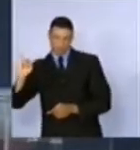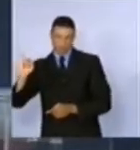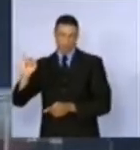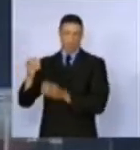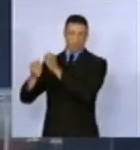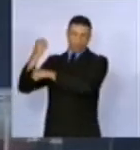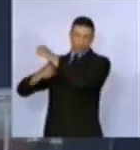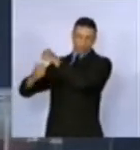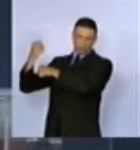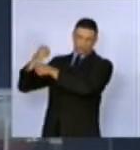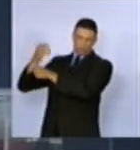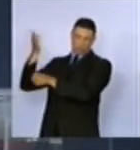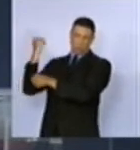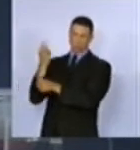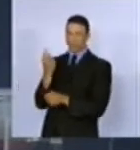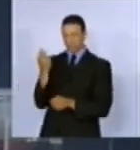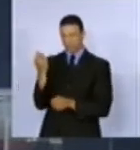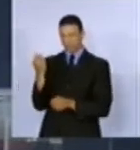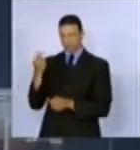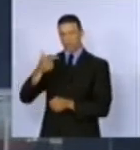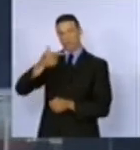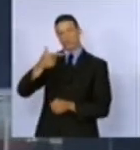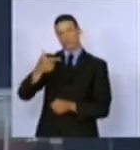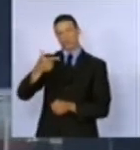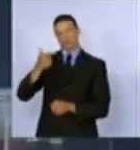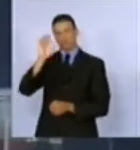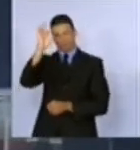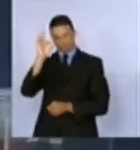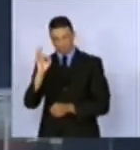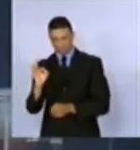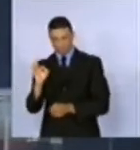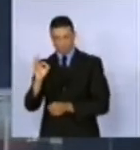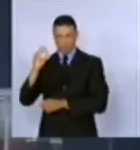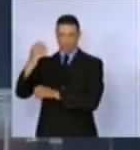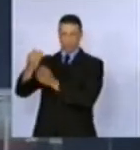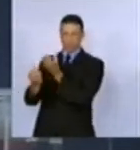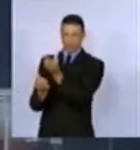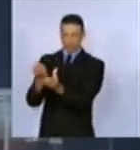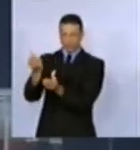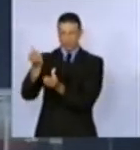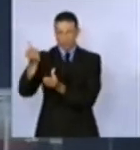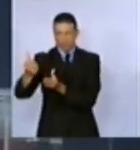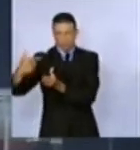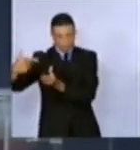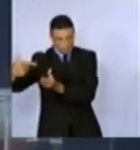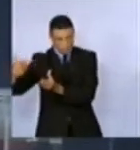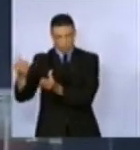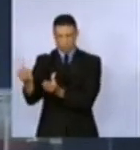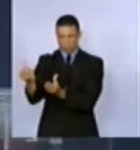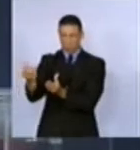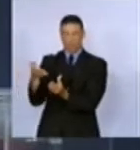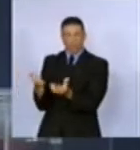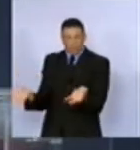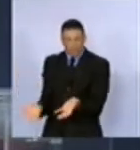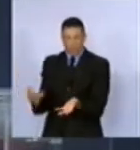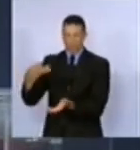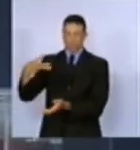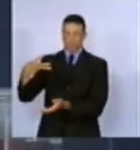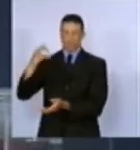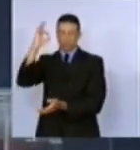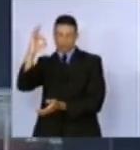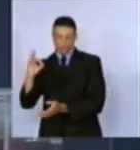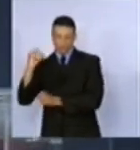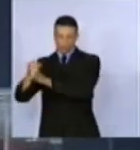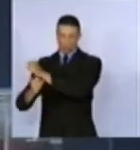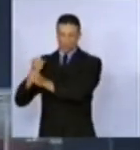passado a um custo de dois e meio por cento no segundo semestre e que nesse momento tá em três por cento ao ano